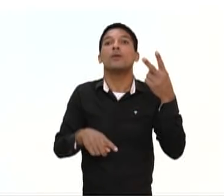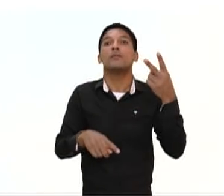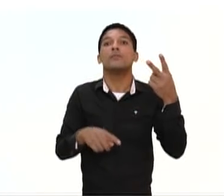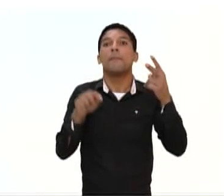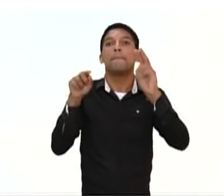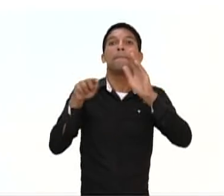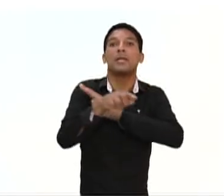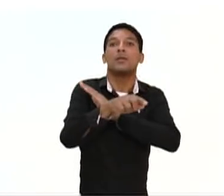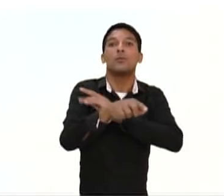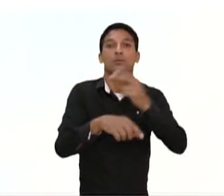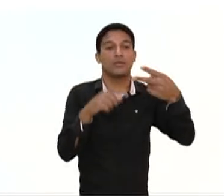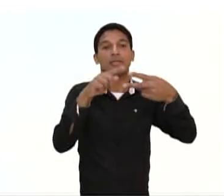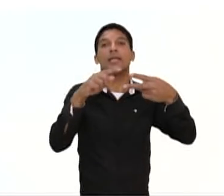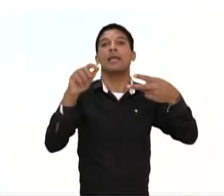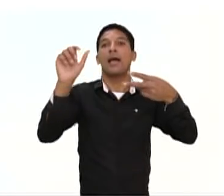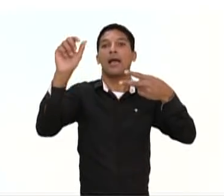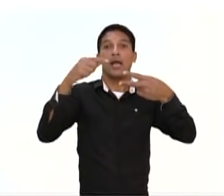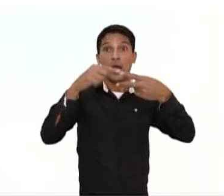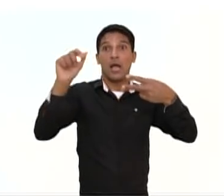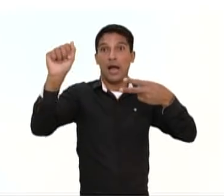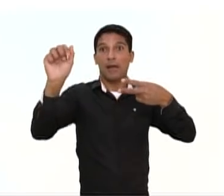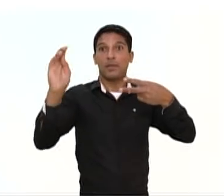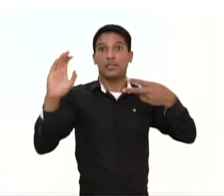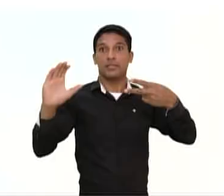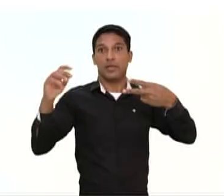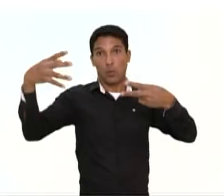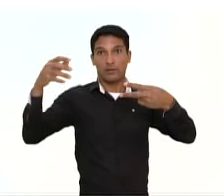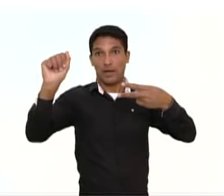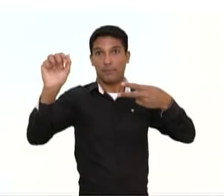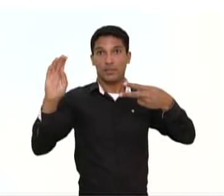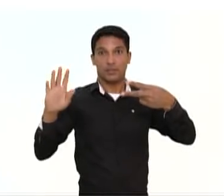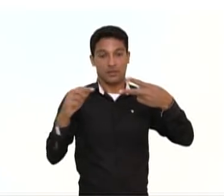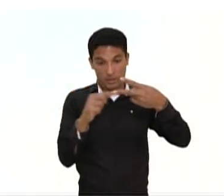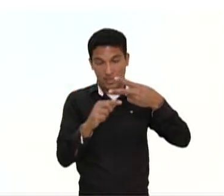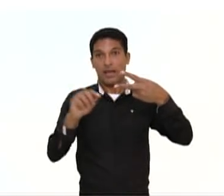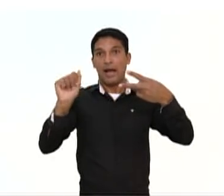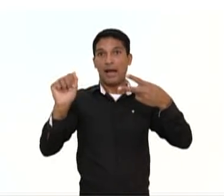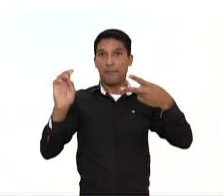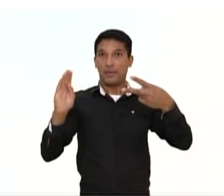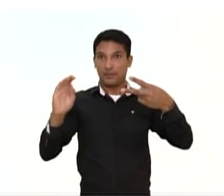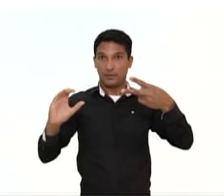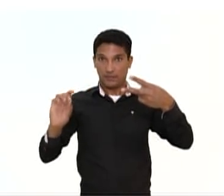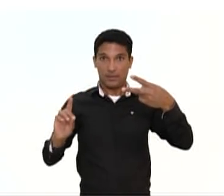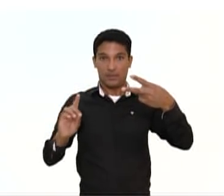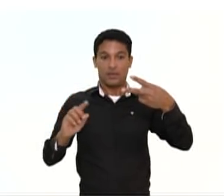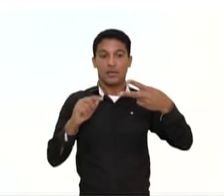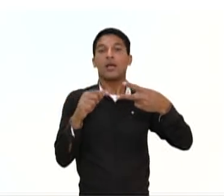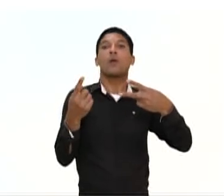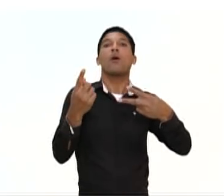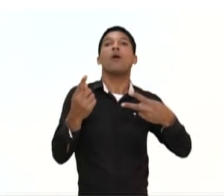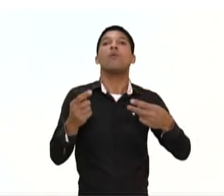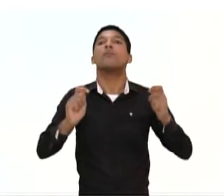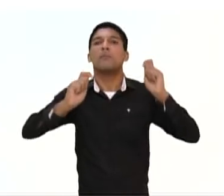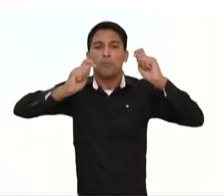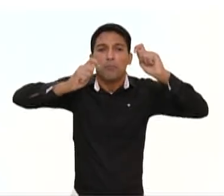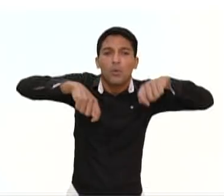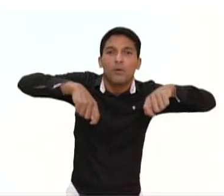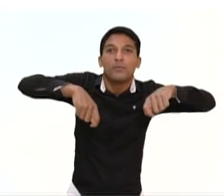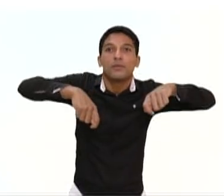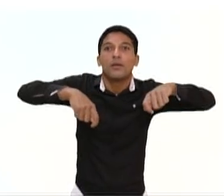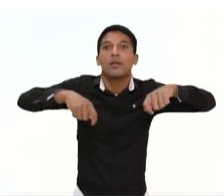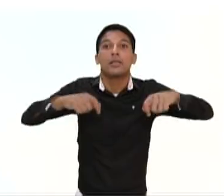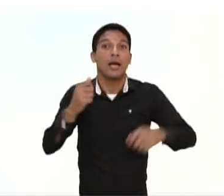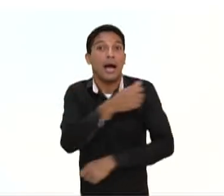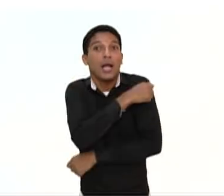Qual é a probabilidade de um aluno chutar as respostas e acertar as 2 questões? Posso que você nunca fez isso,